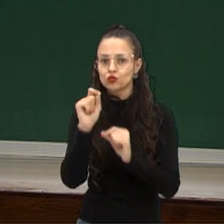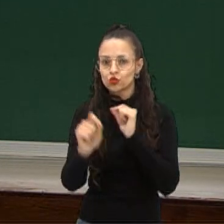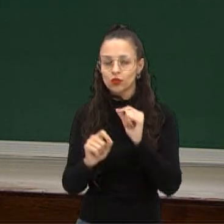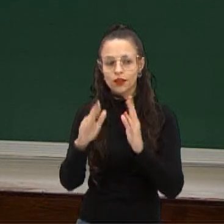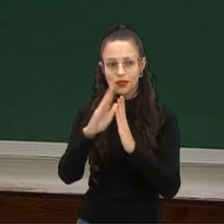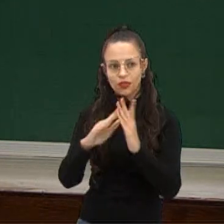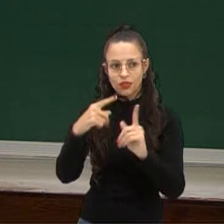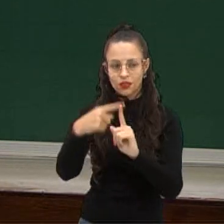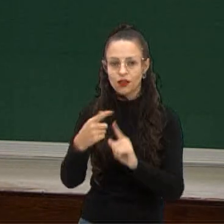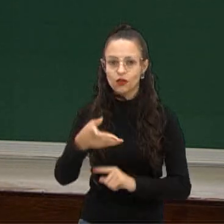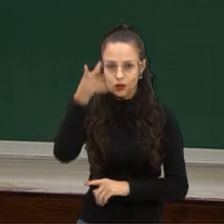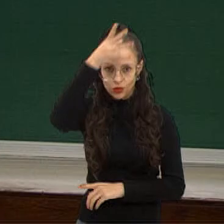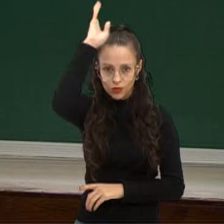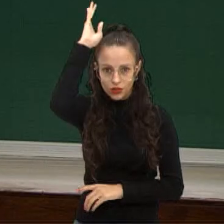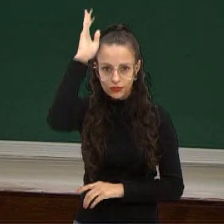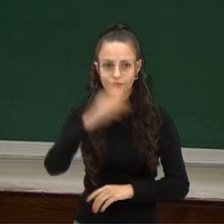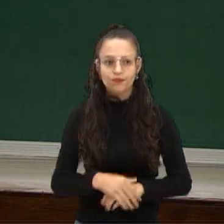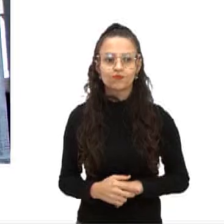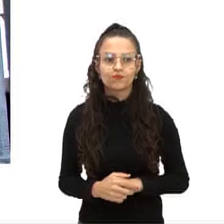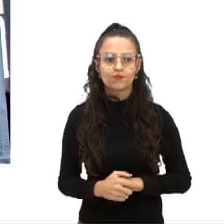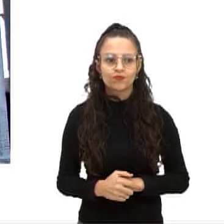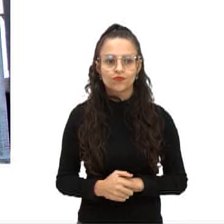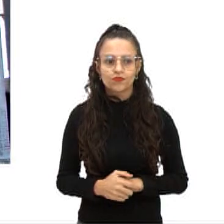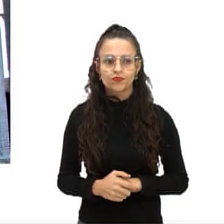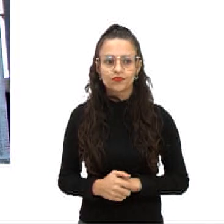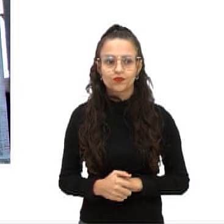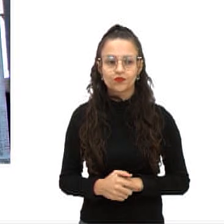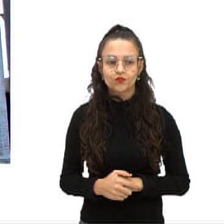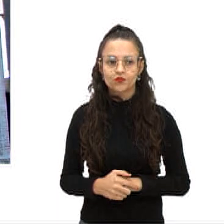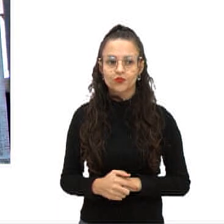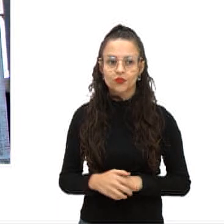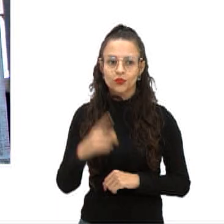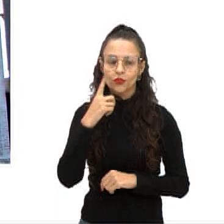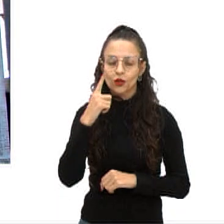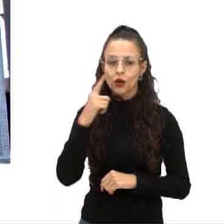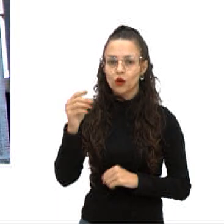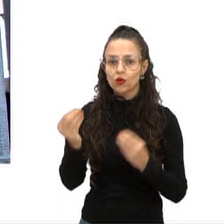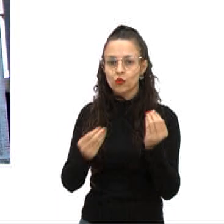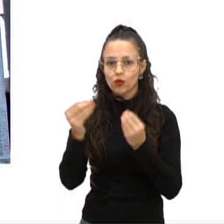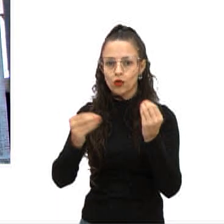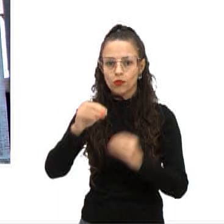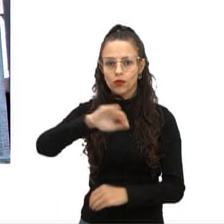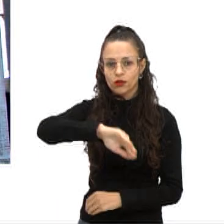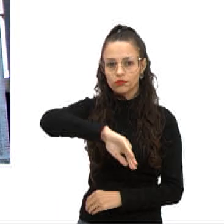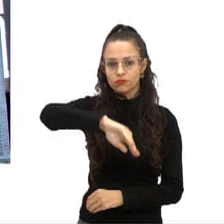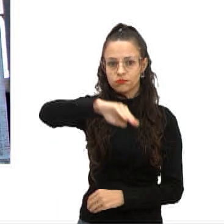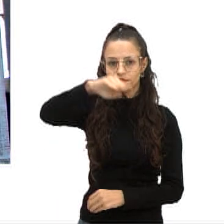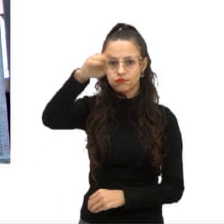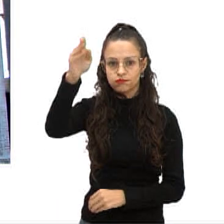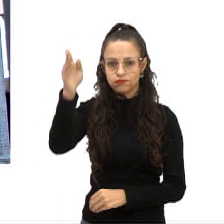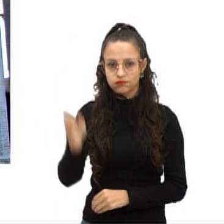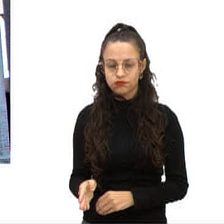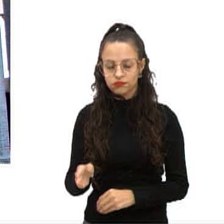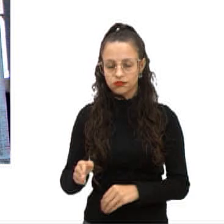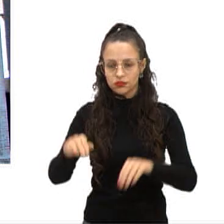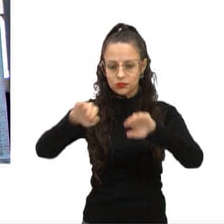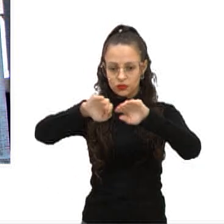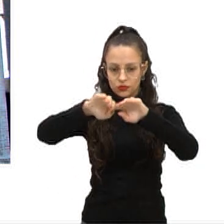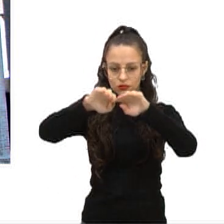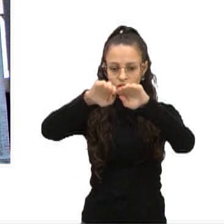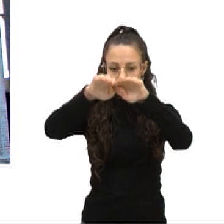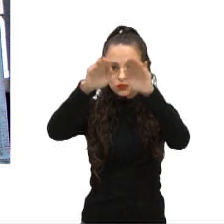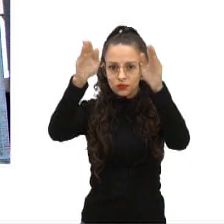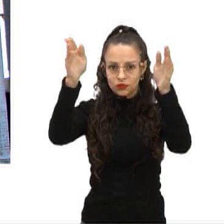igreja românica, tá? Antiga. Aqui, de novo... Né? Os arcos, o teto abobadado que a gente